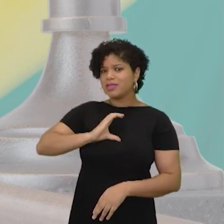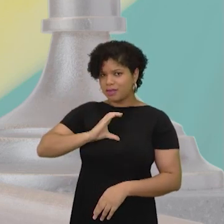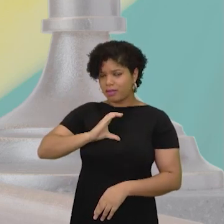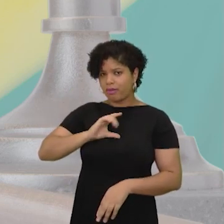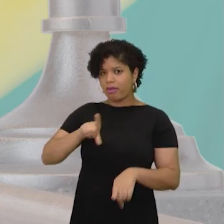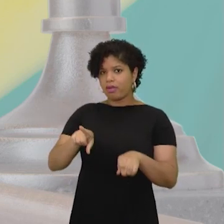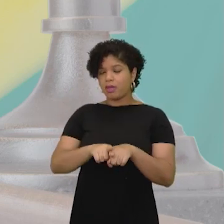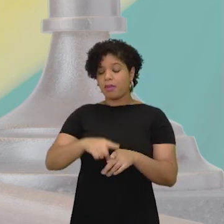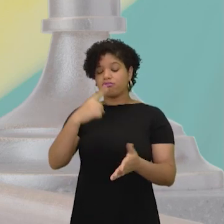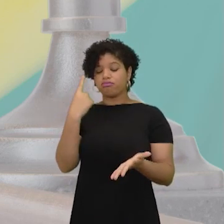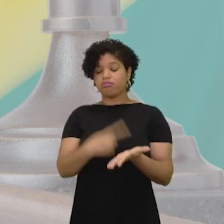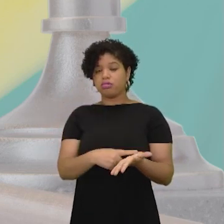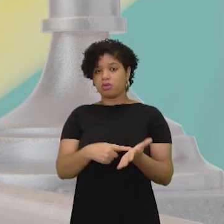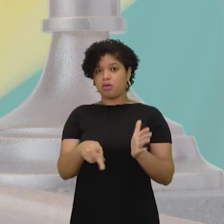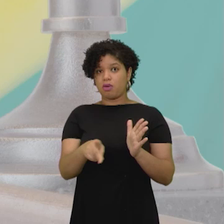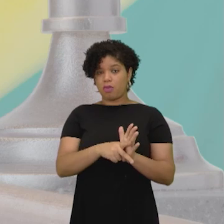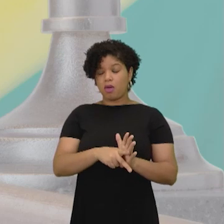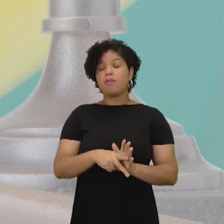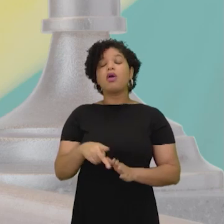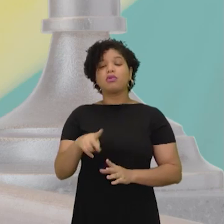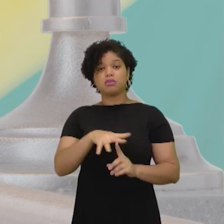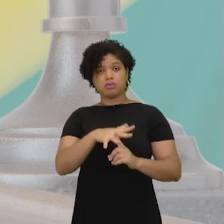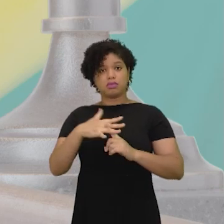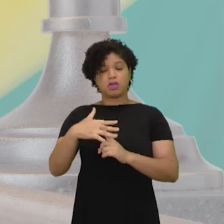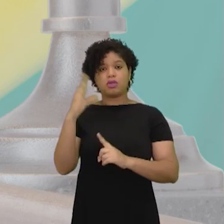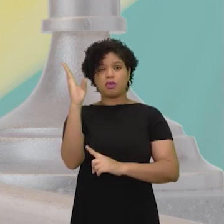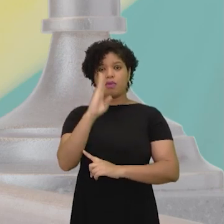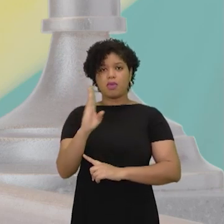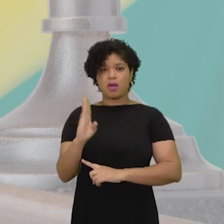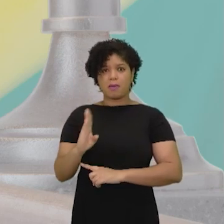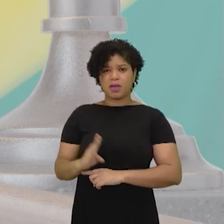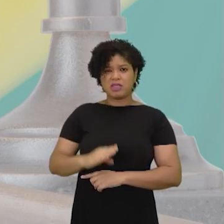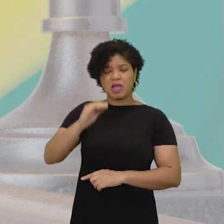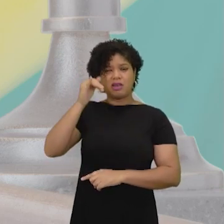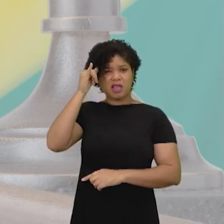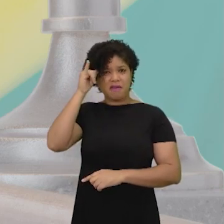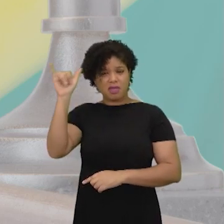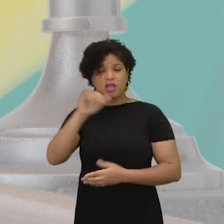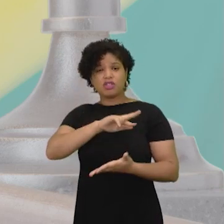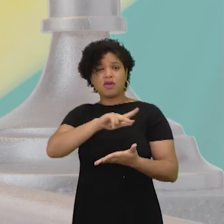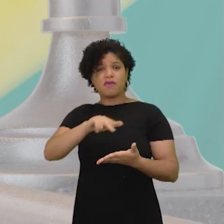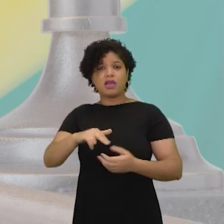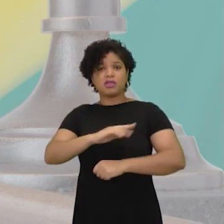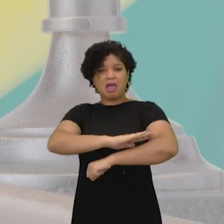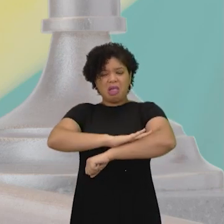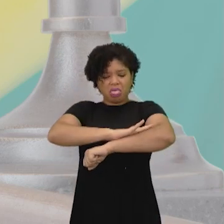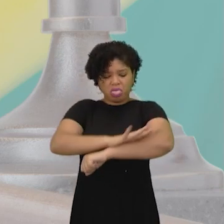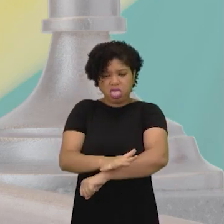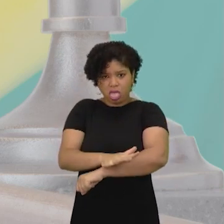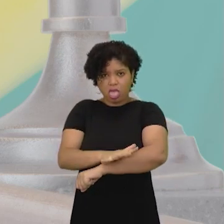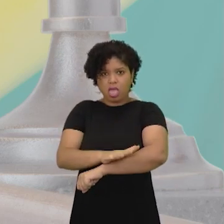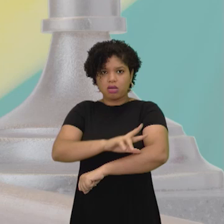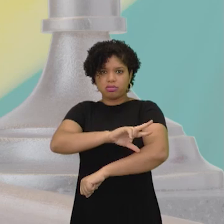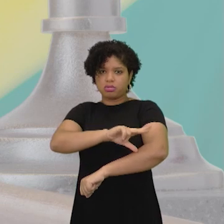Pacto da Sociedade Brasileira de combate a diversas formas de preconceito, como o